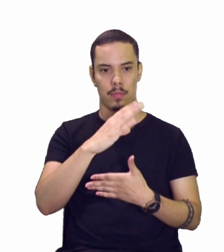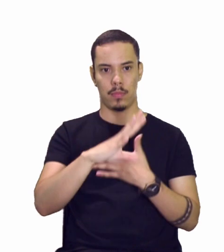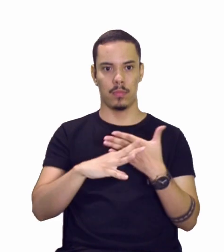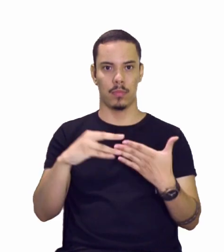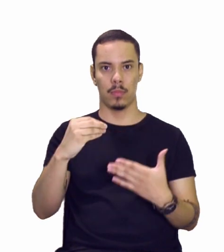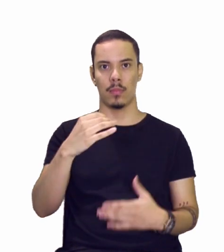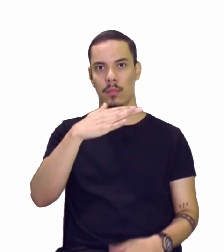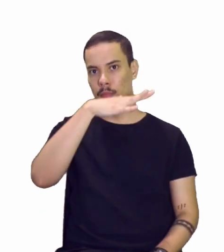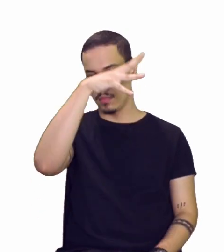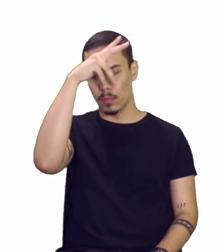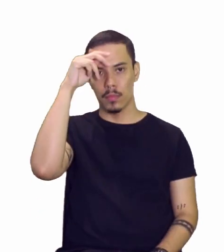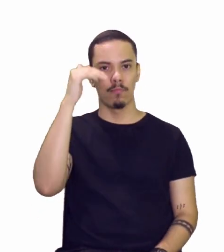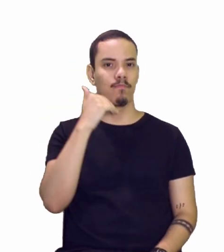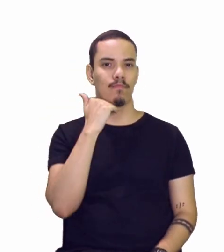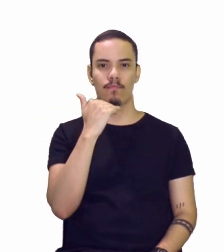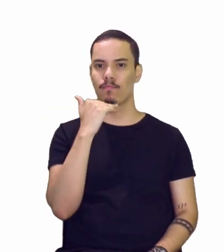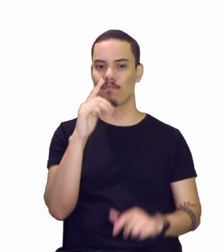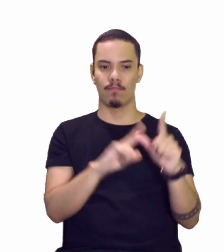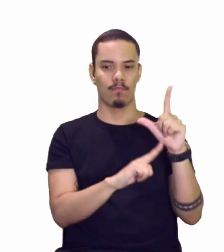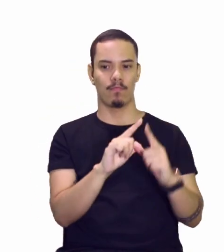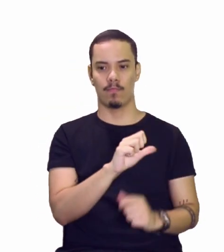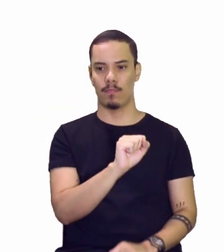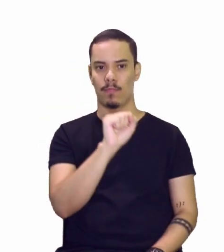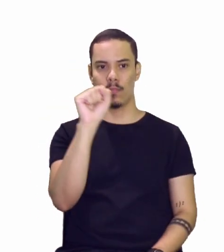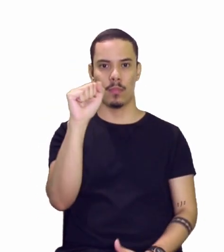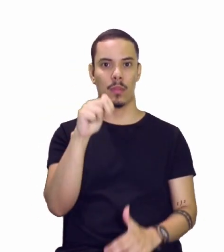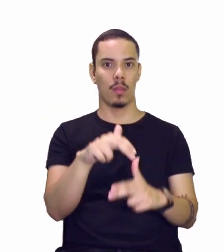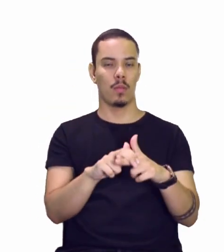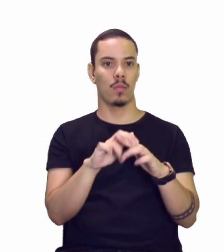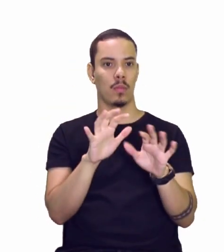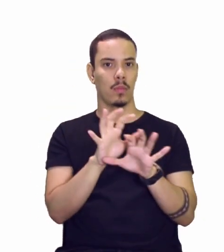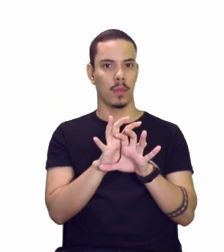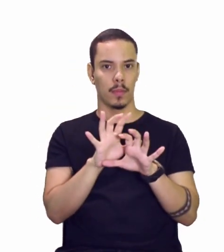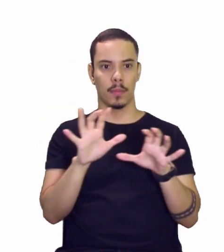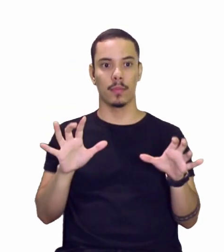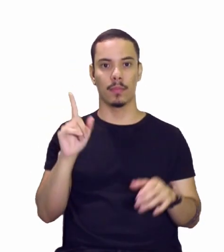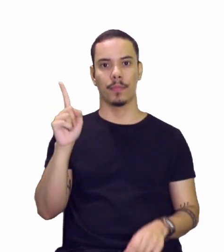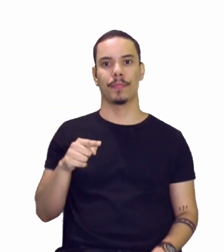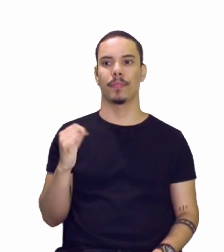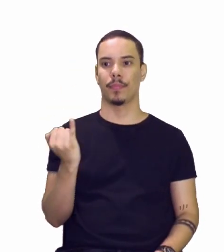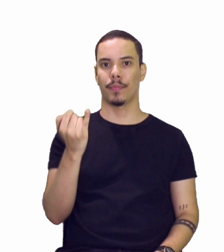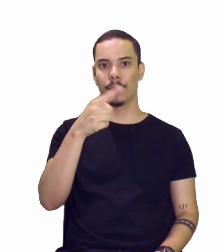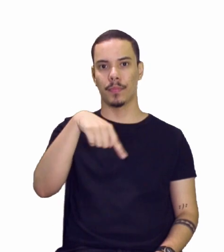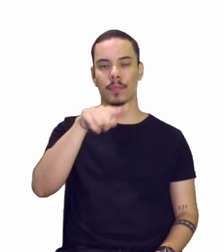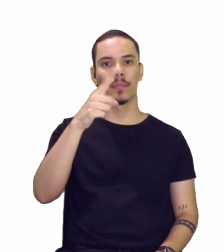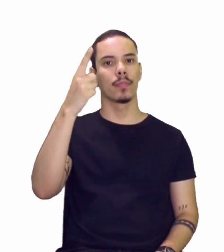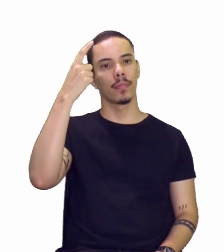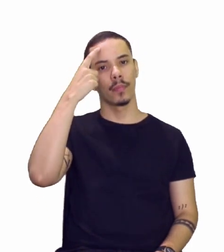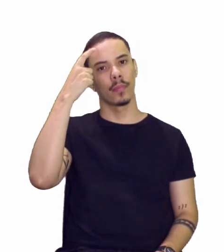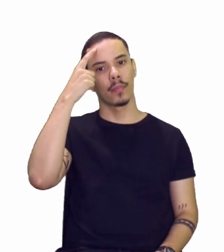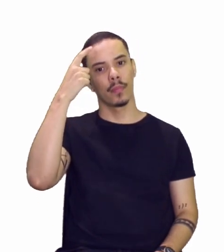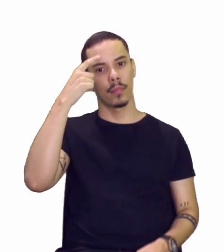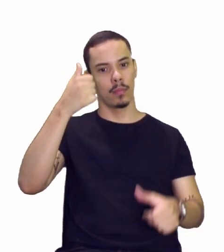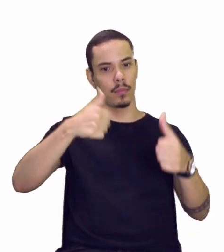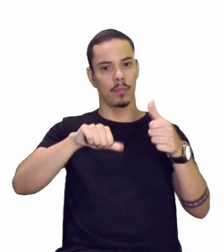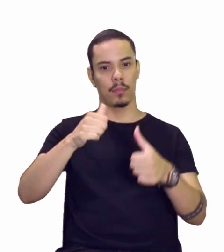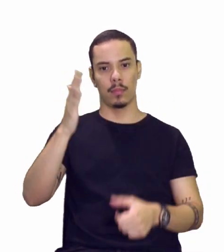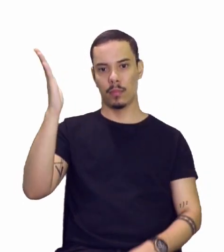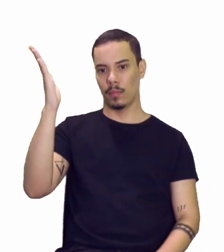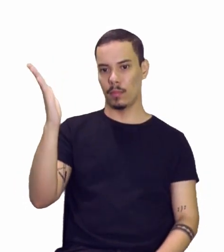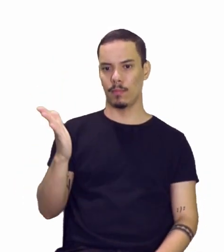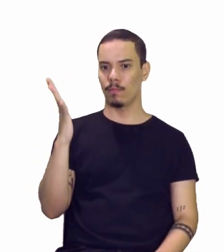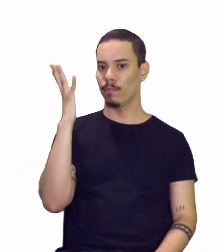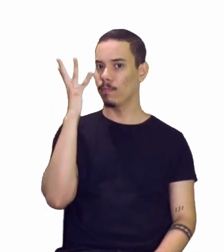Acre, ok? Portanto, diante disso aí, é muito importante você fazer uma análise do mapa. Olha que